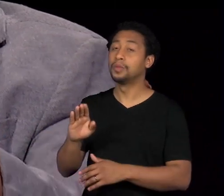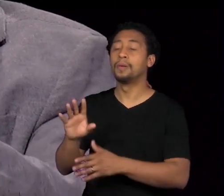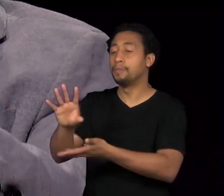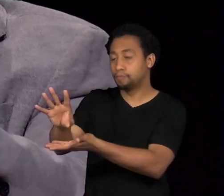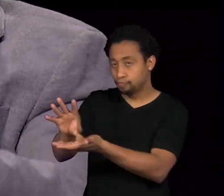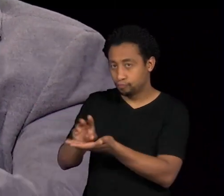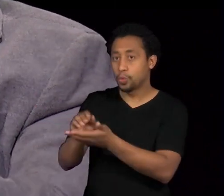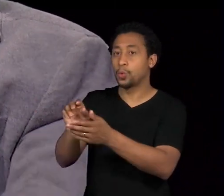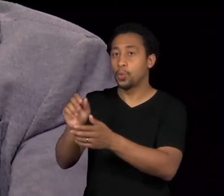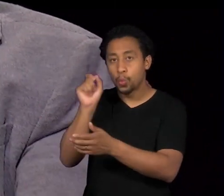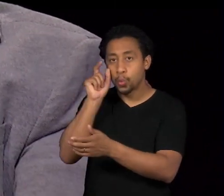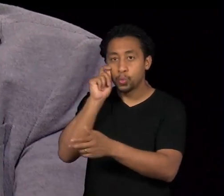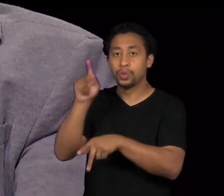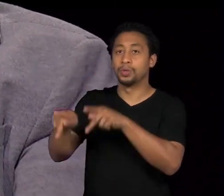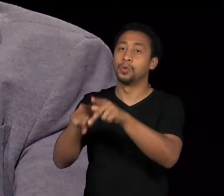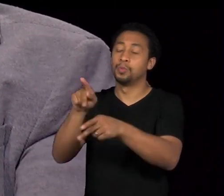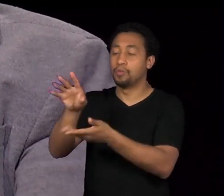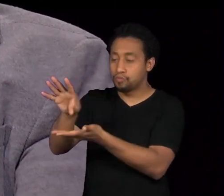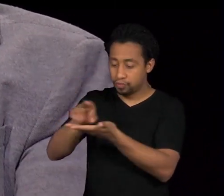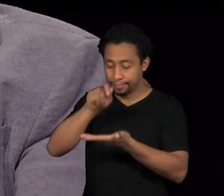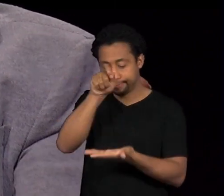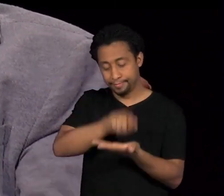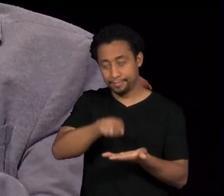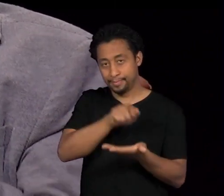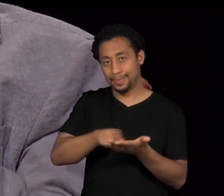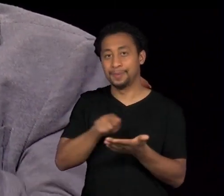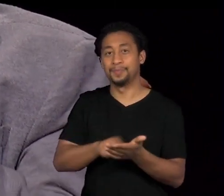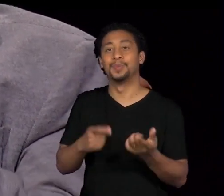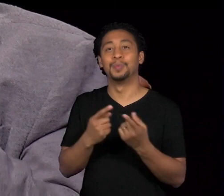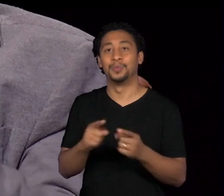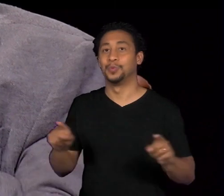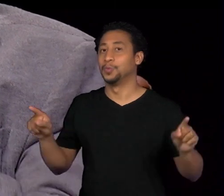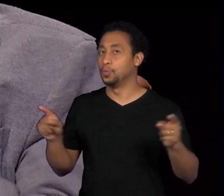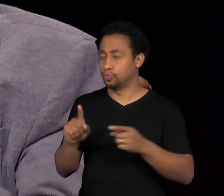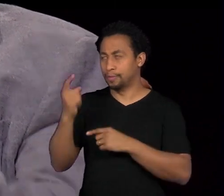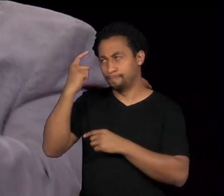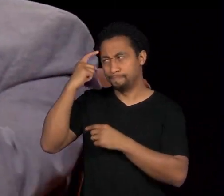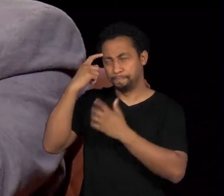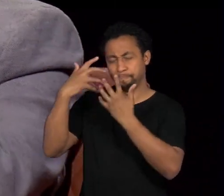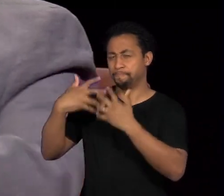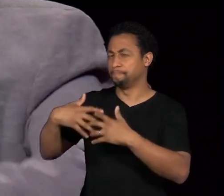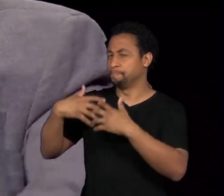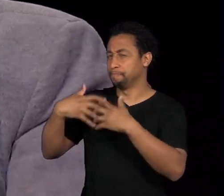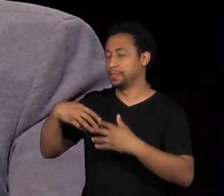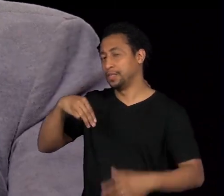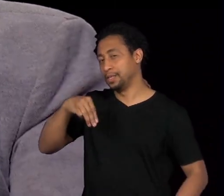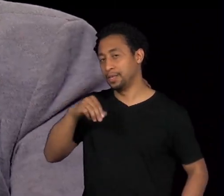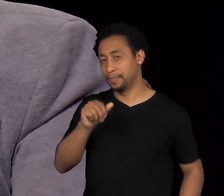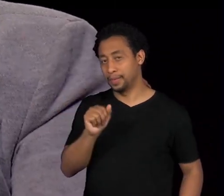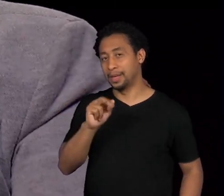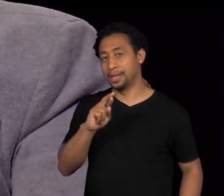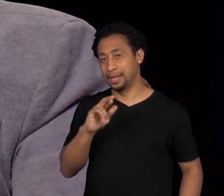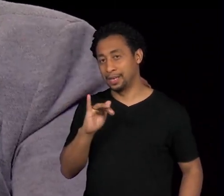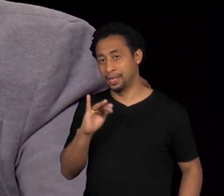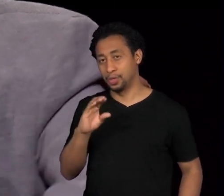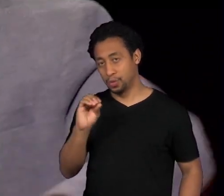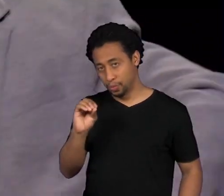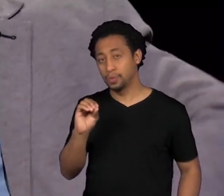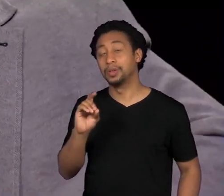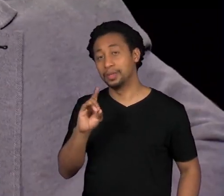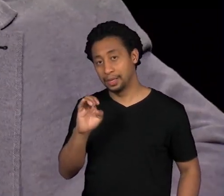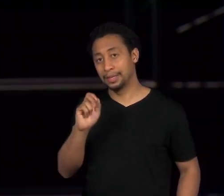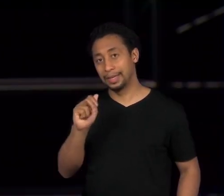maneira que havia uma afinidade muito grande não é entre o pensamento de máo de Andrade e o pensamento de Ariano Suaçuna